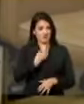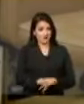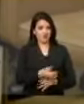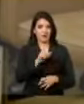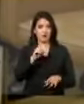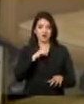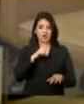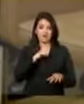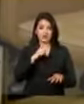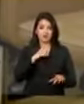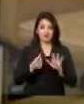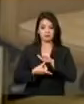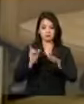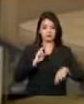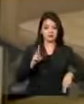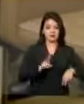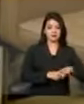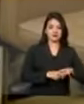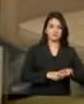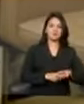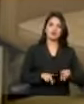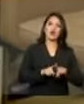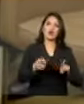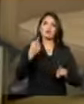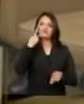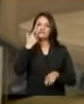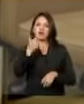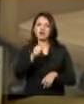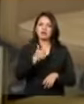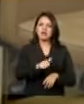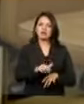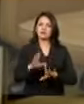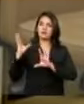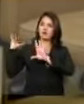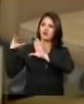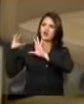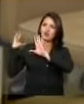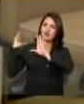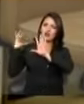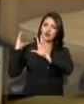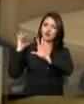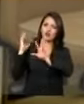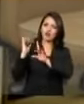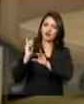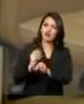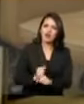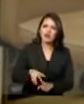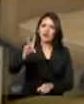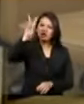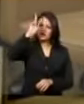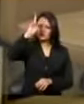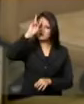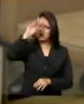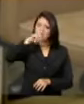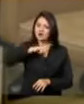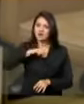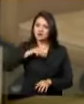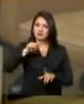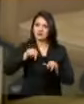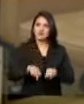respeito do percurso histórico do enfrentamento pela Corte da execução antecipada da